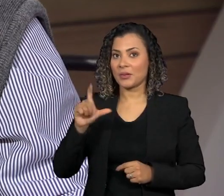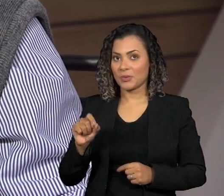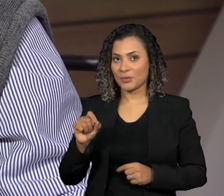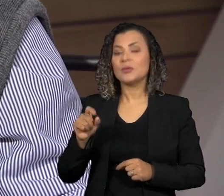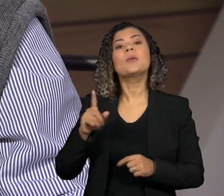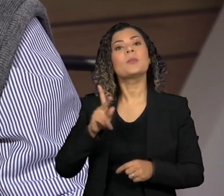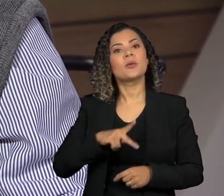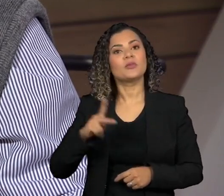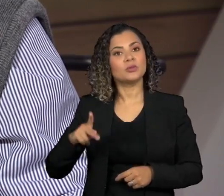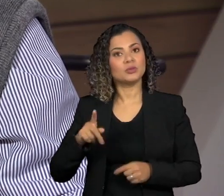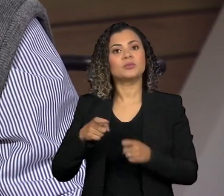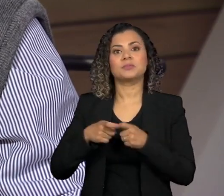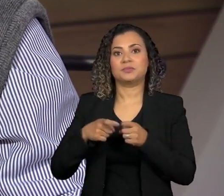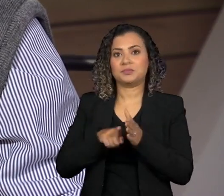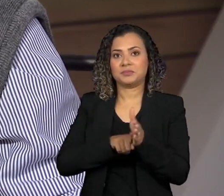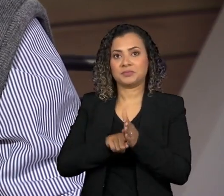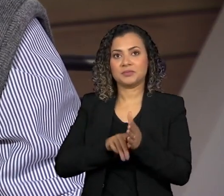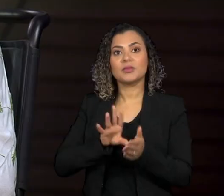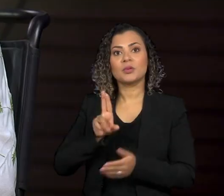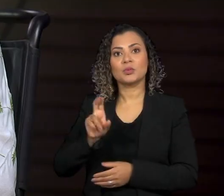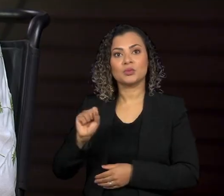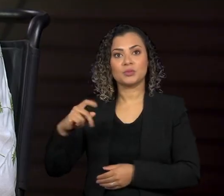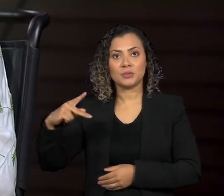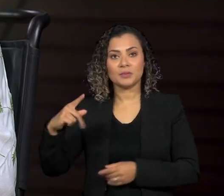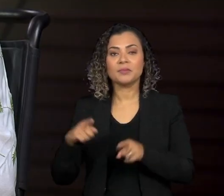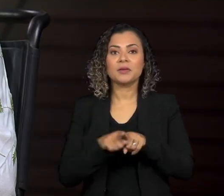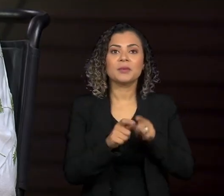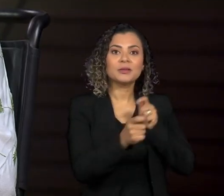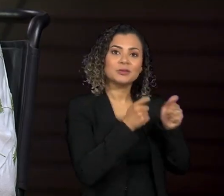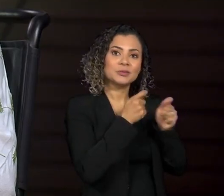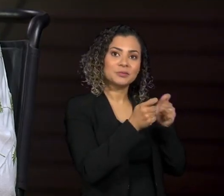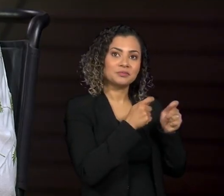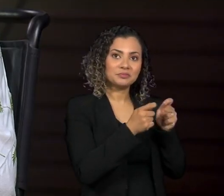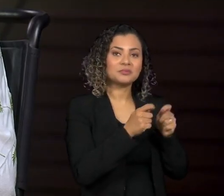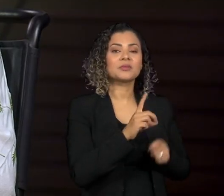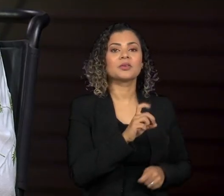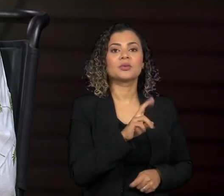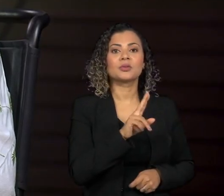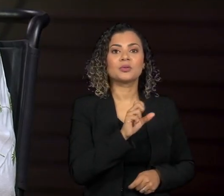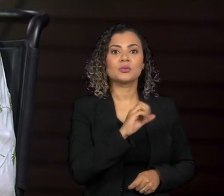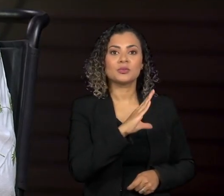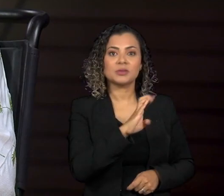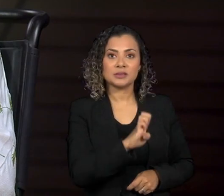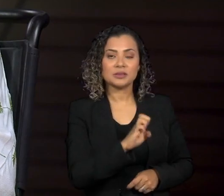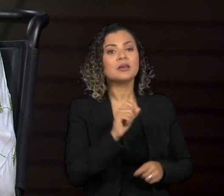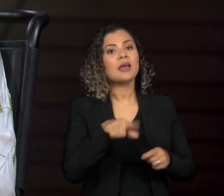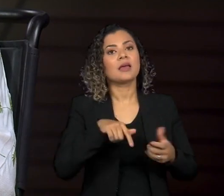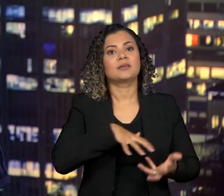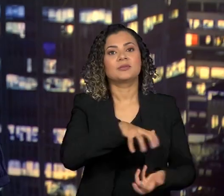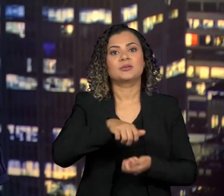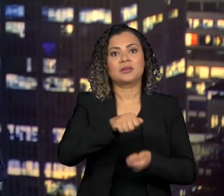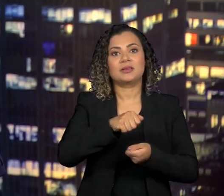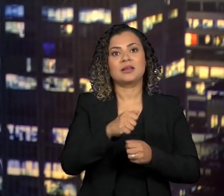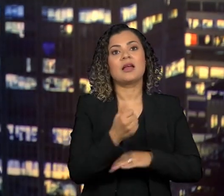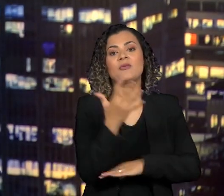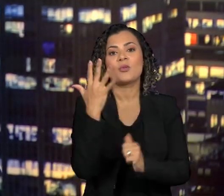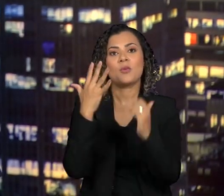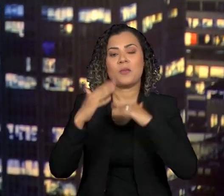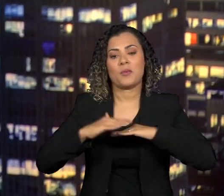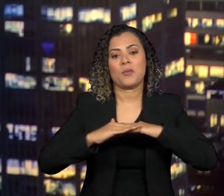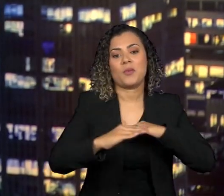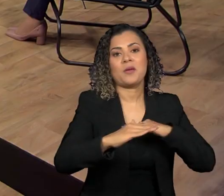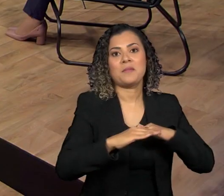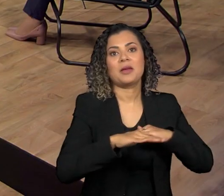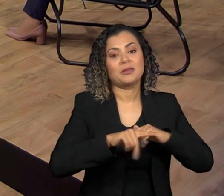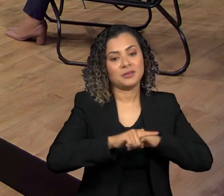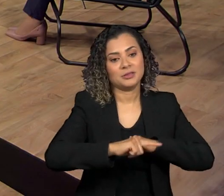titular da Faculdade de Medicina da USP, e a jornalista e publicitária Dulce Moraes, mestre em urbanismo sustentável. Dulce,